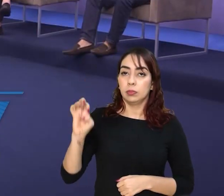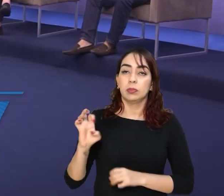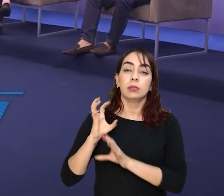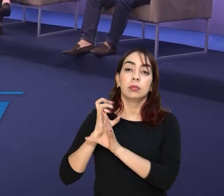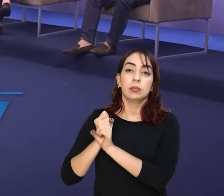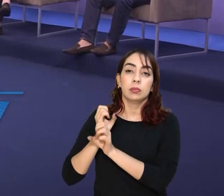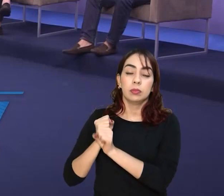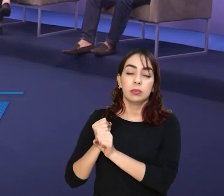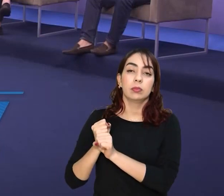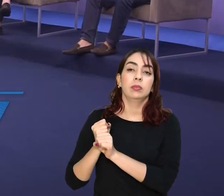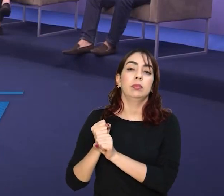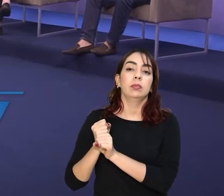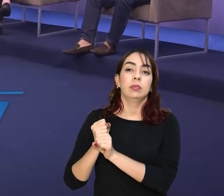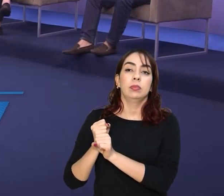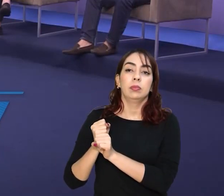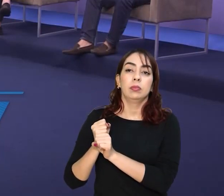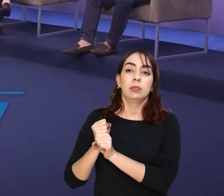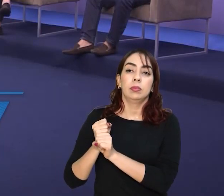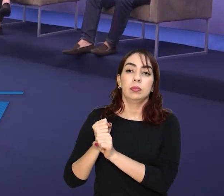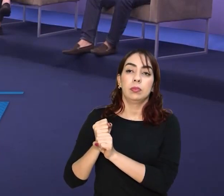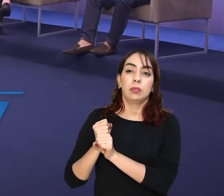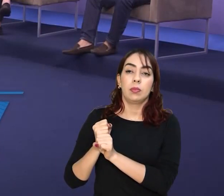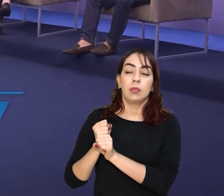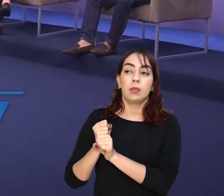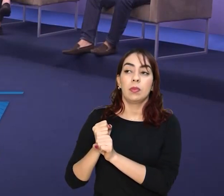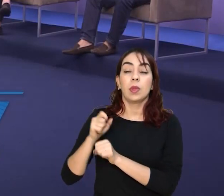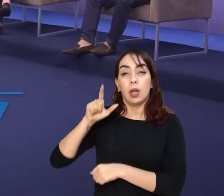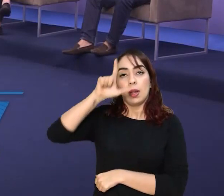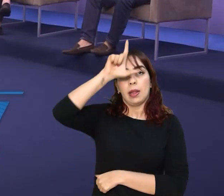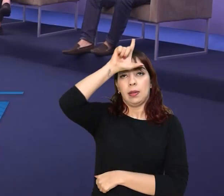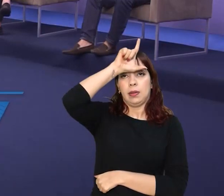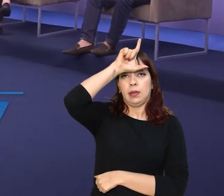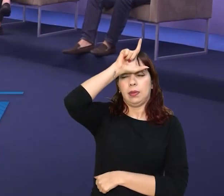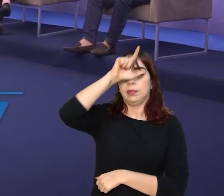17. Ele até pode ir para a liderança. Em tese,